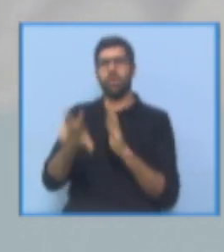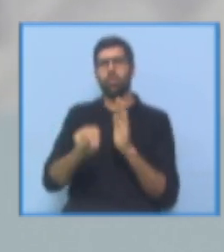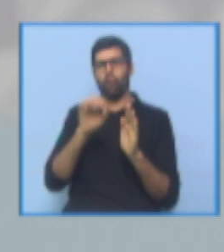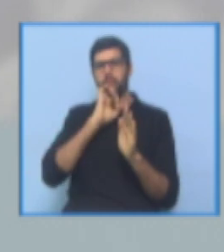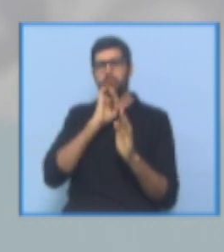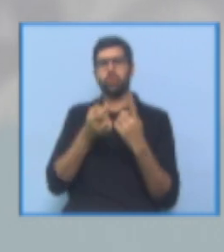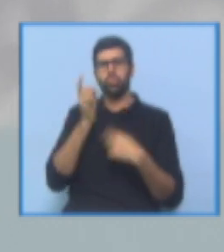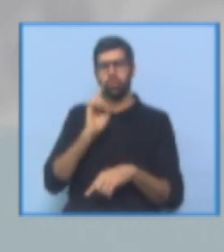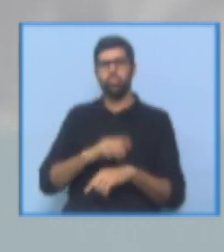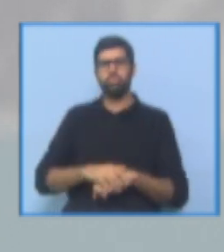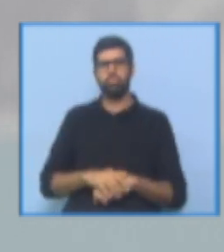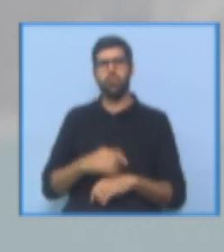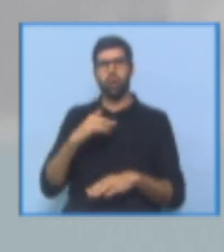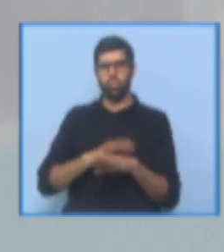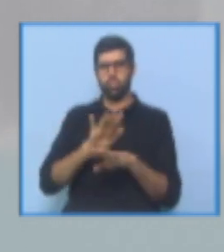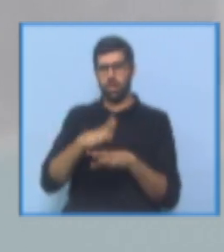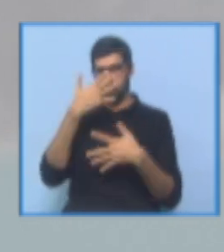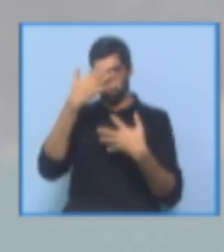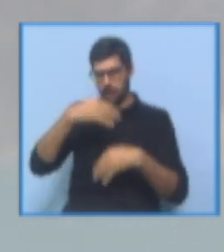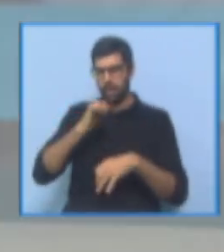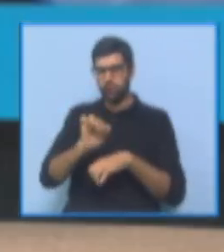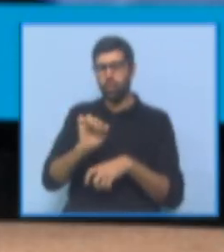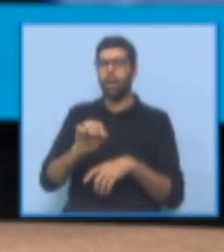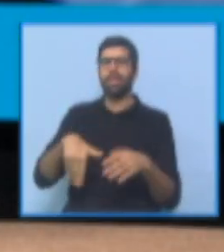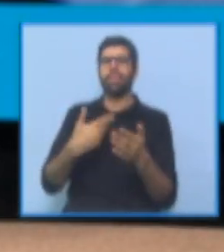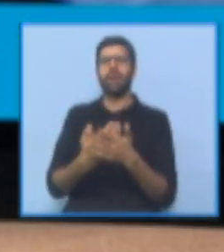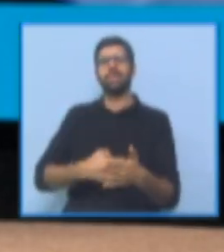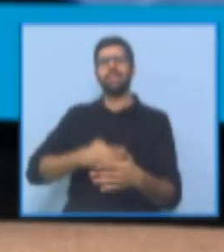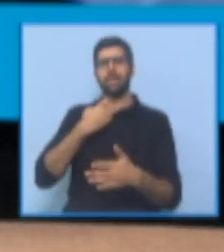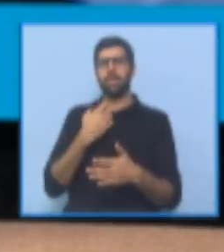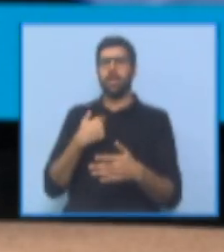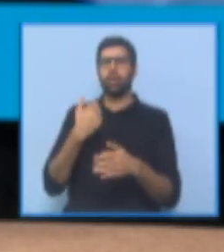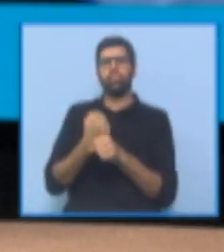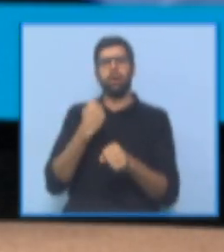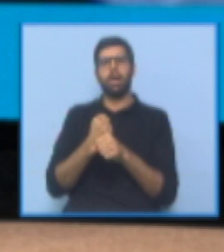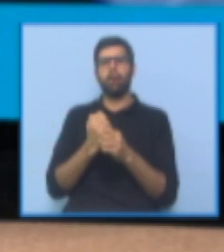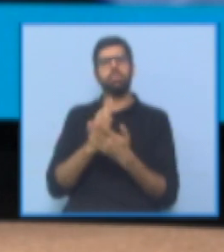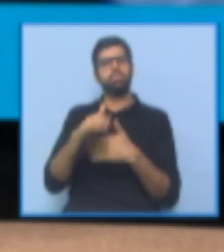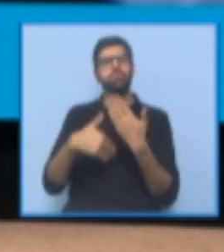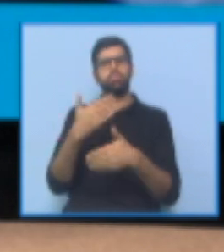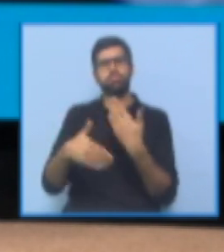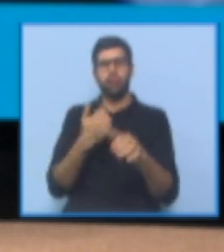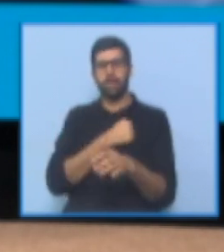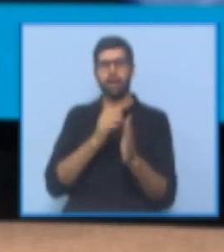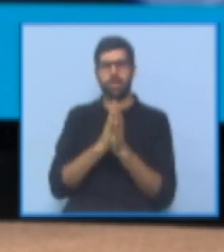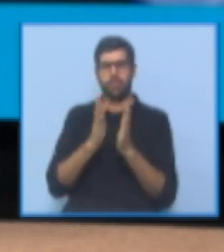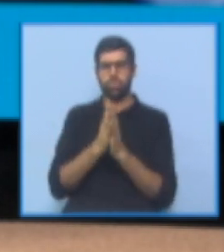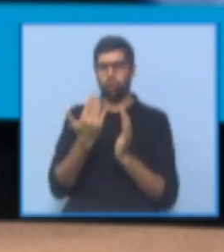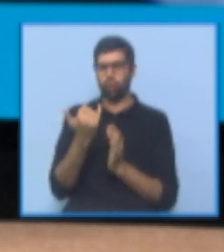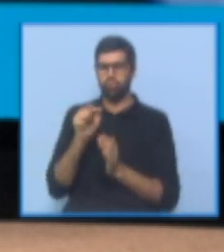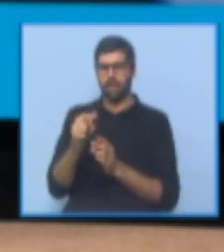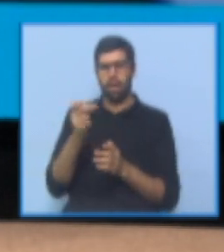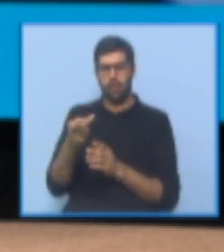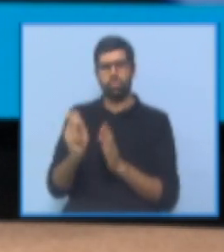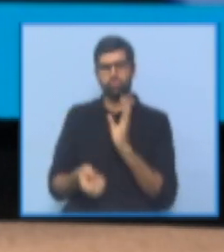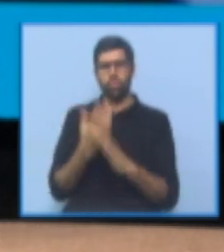diocese, porque eu acho que a sua humildade deve fazer sentir. Ele é continuador de uma obra. E a Igreja nasceu, de facto, há 2000 anos,